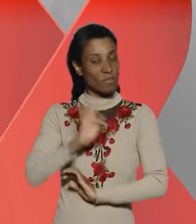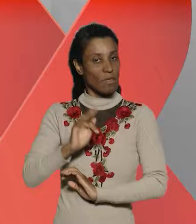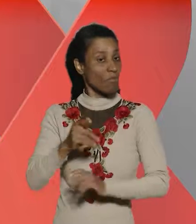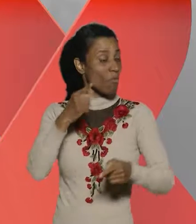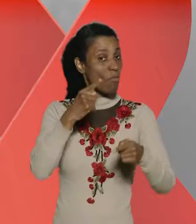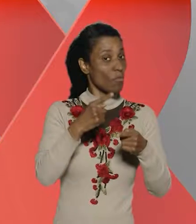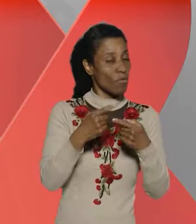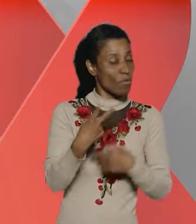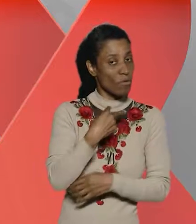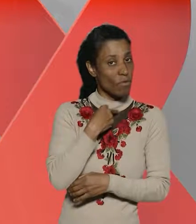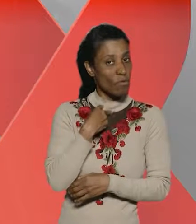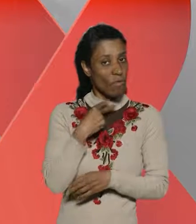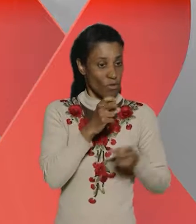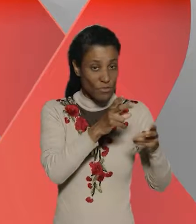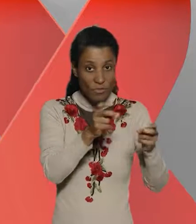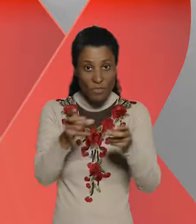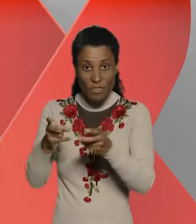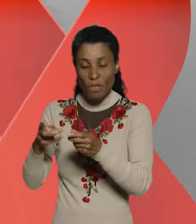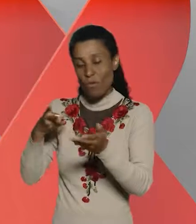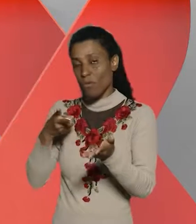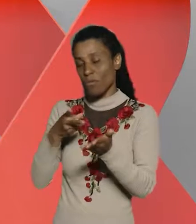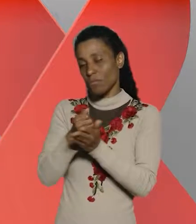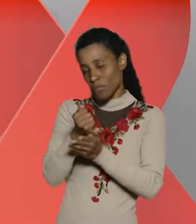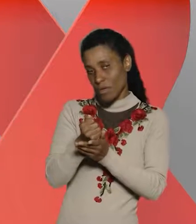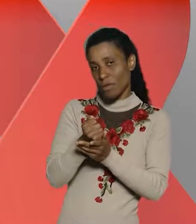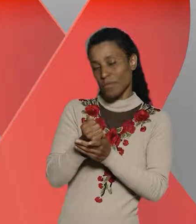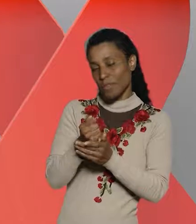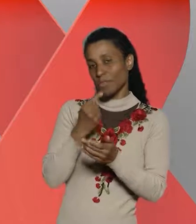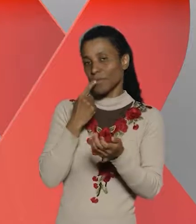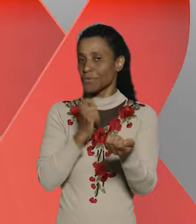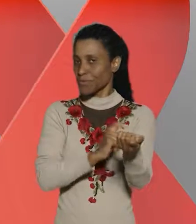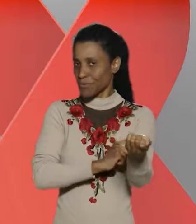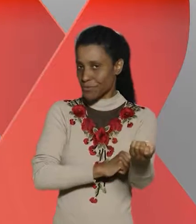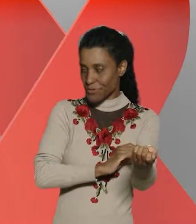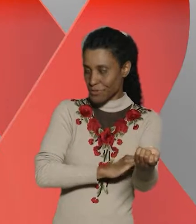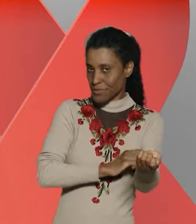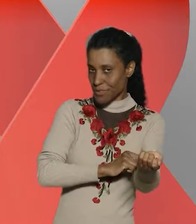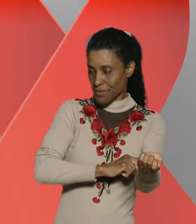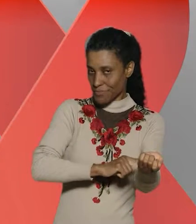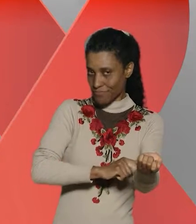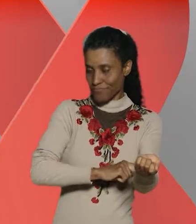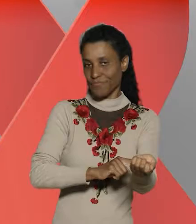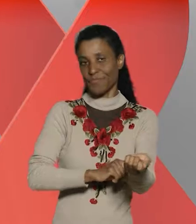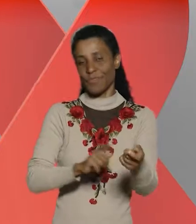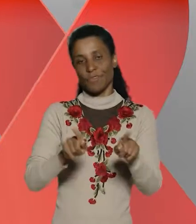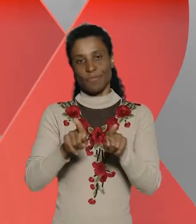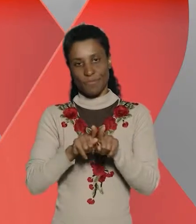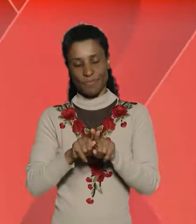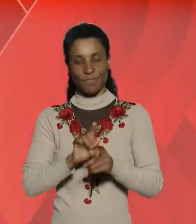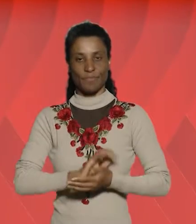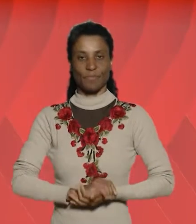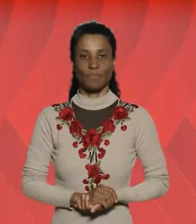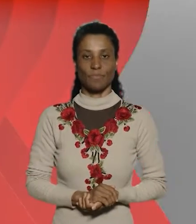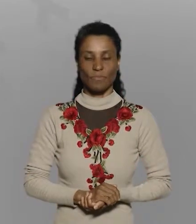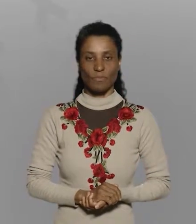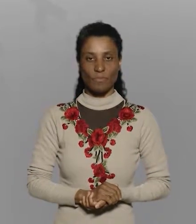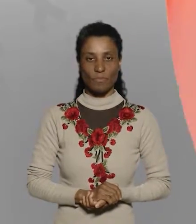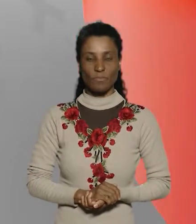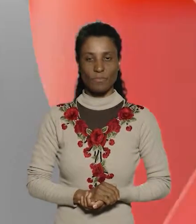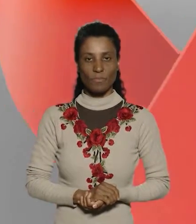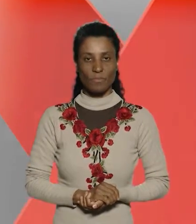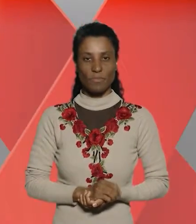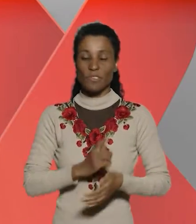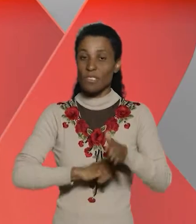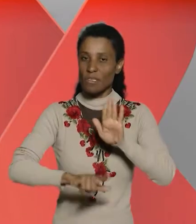venda ou qualquer outro tipo de comercialização do sangue, componentes e hemoderivados.